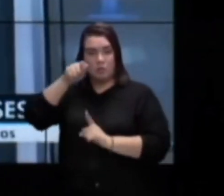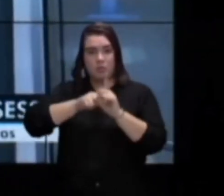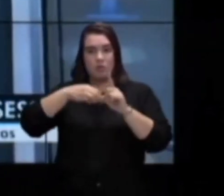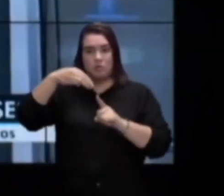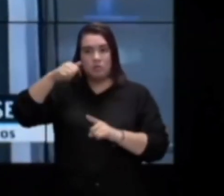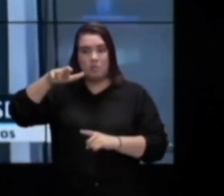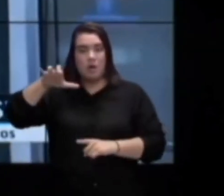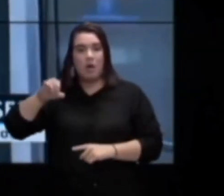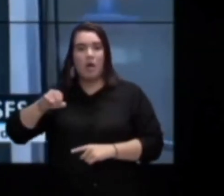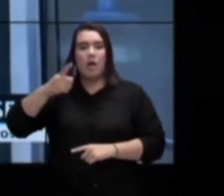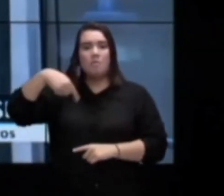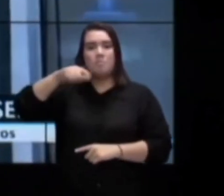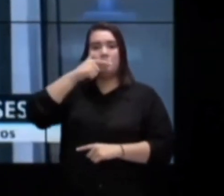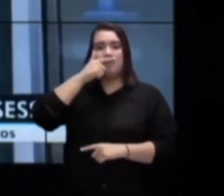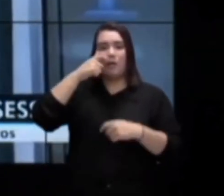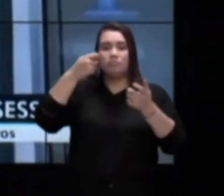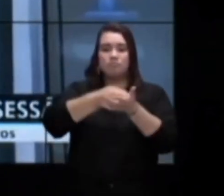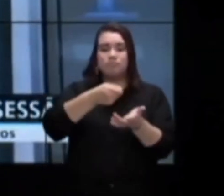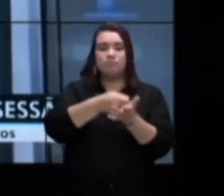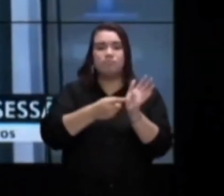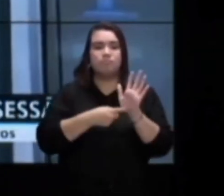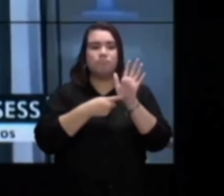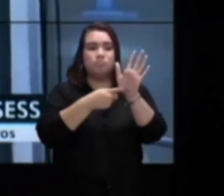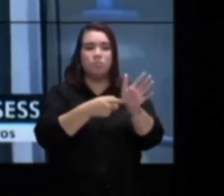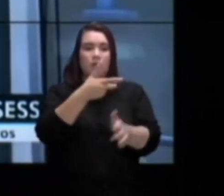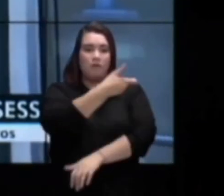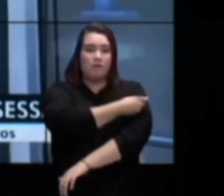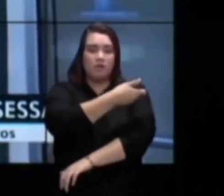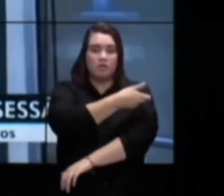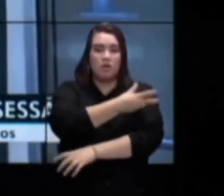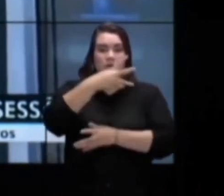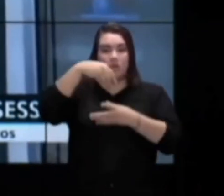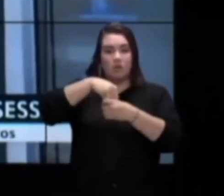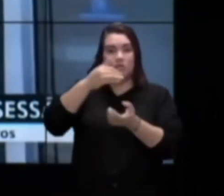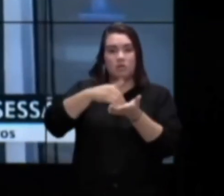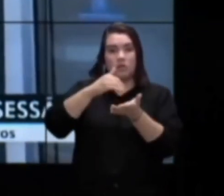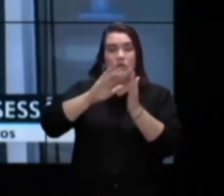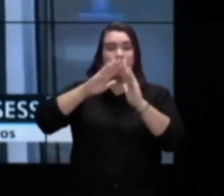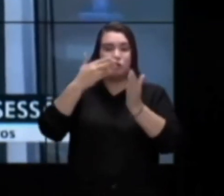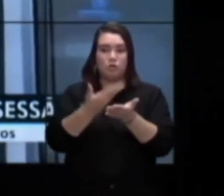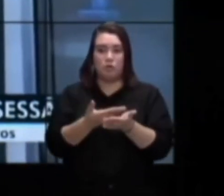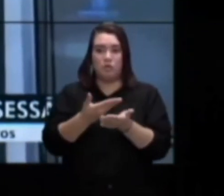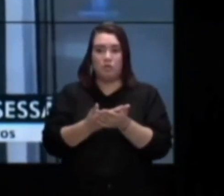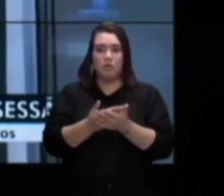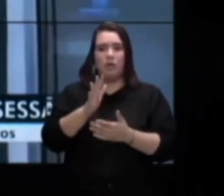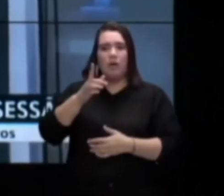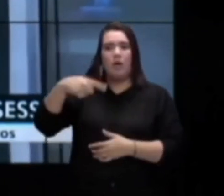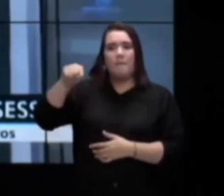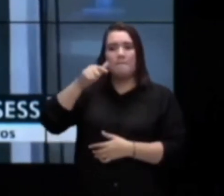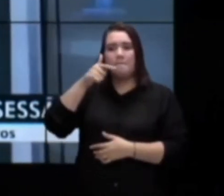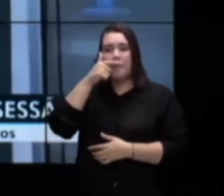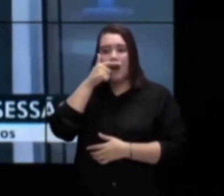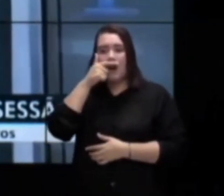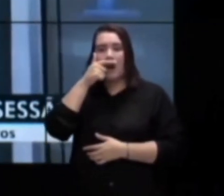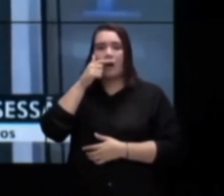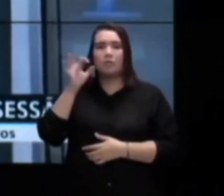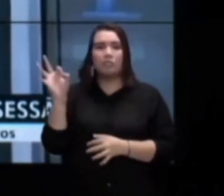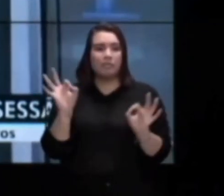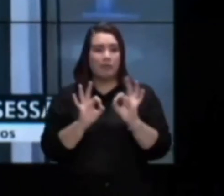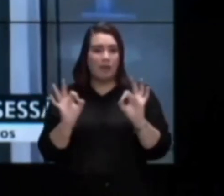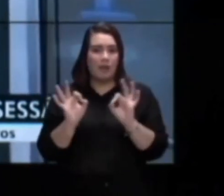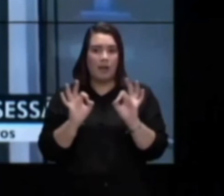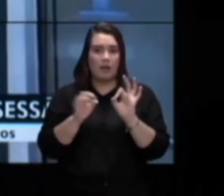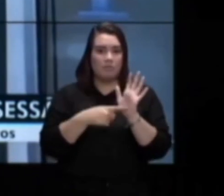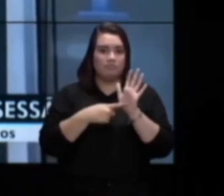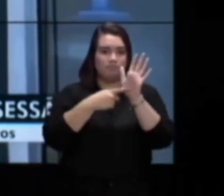o cartão de vacinação atualizado na Secretaria da Escola. Aqueles pais, aquelas famílias que ficarem inadimplentes, que